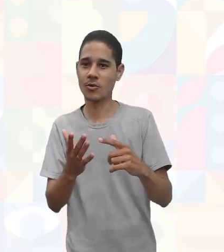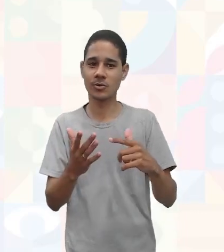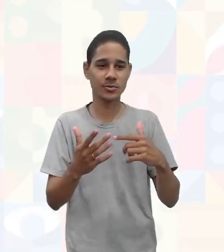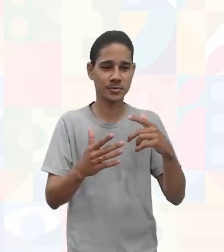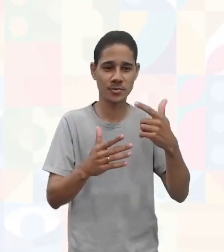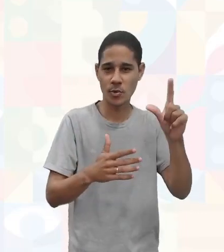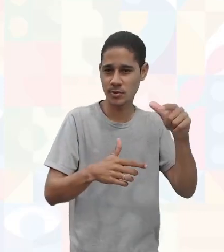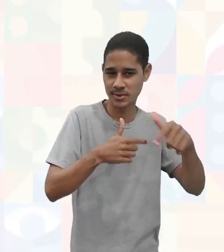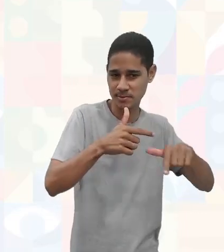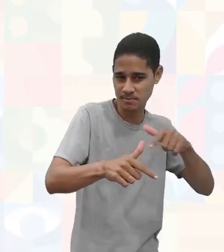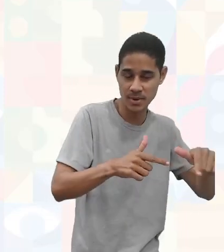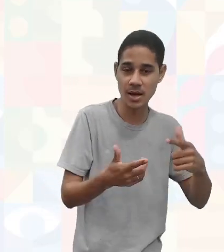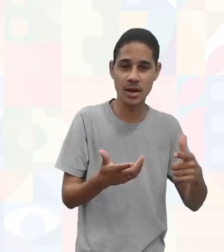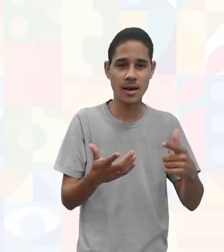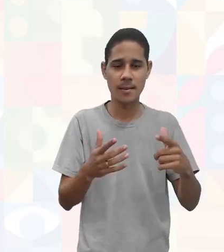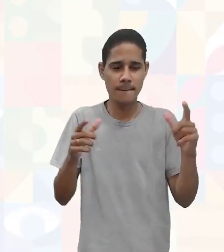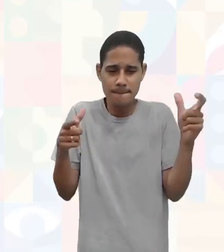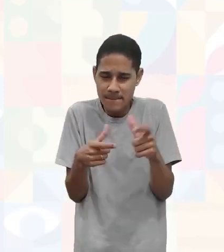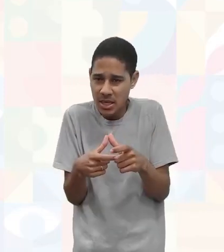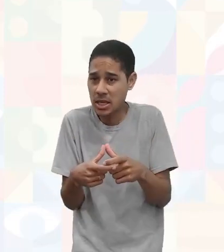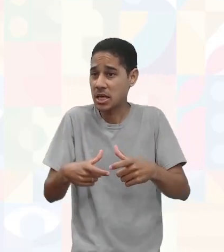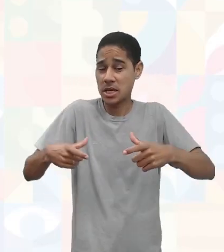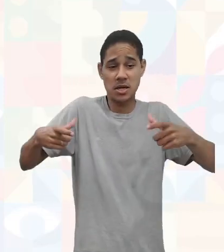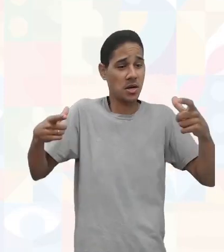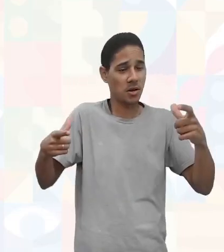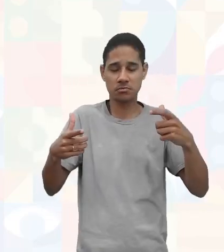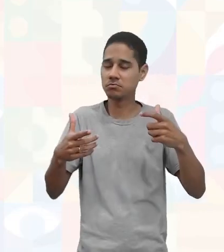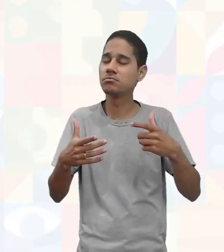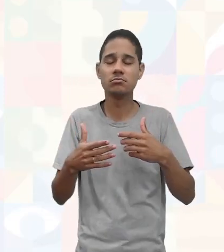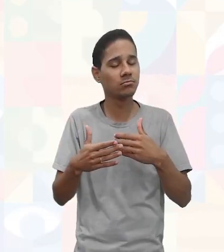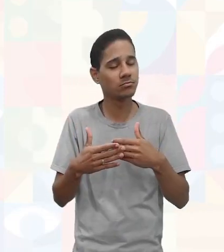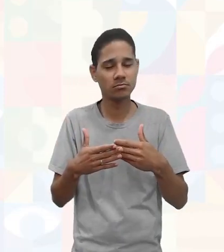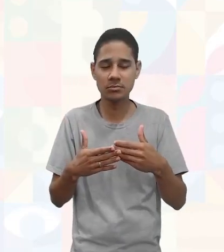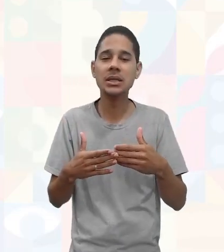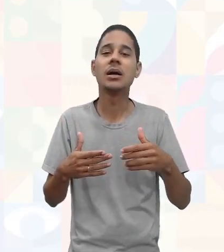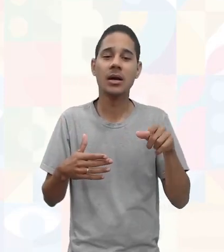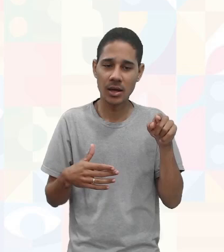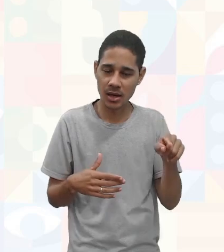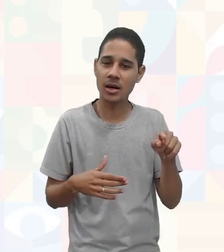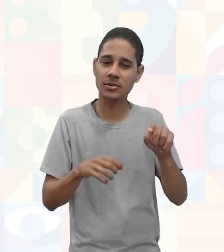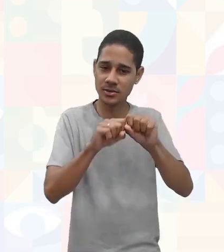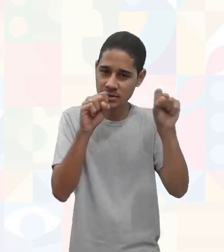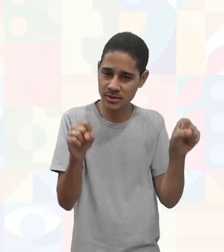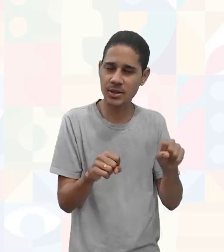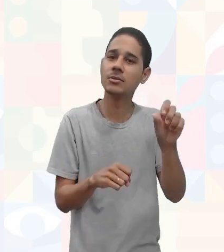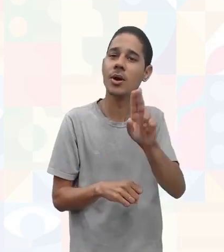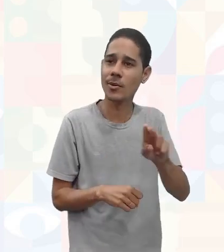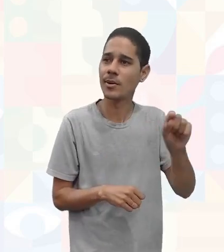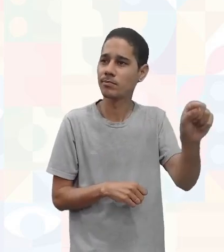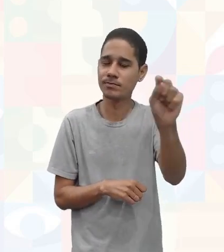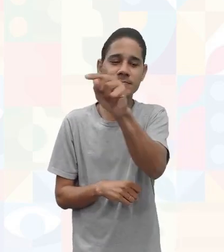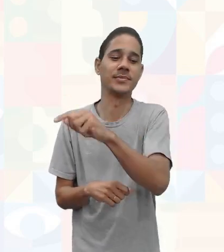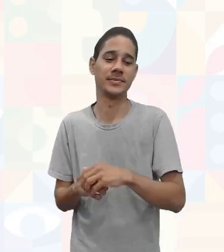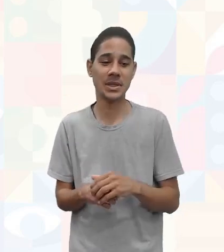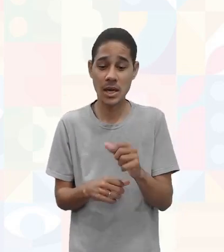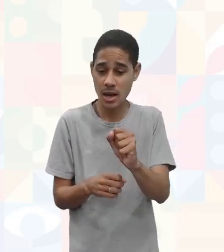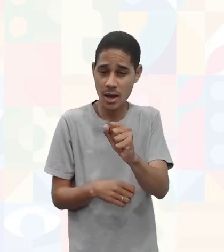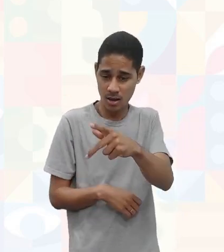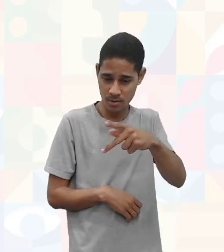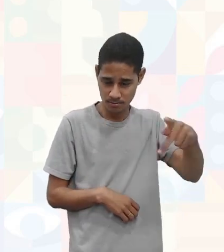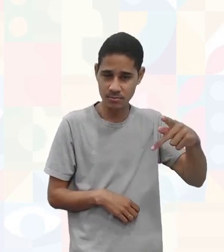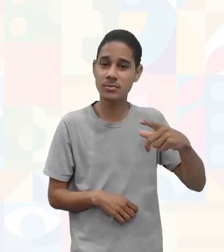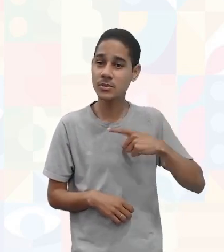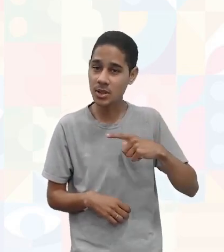serviço, independente do porte, se ela é pequena, média ou grande, ele está sendo aplicado, não é? Ele está sendo colocado, os aplicativos estão aí,